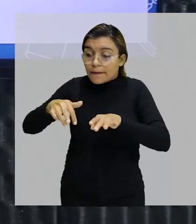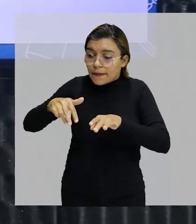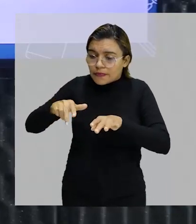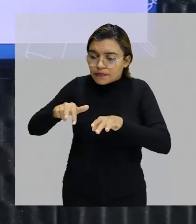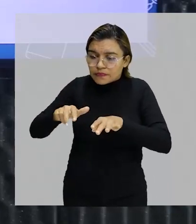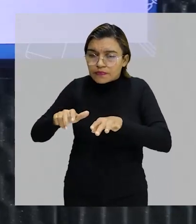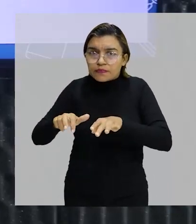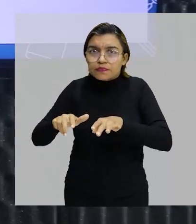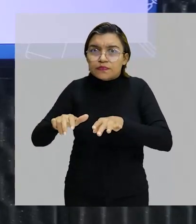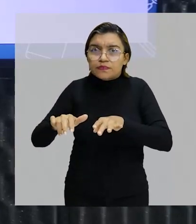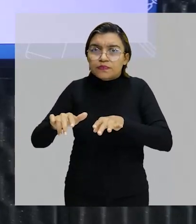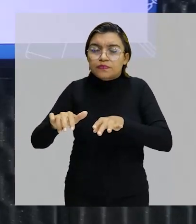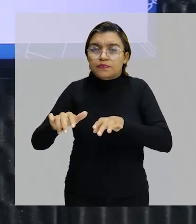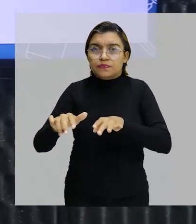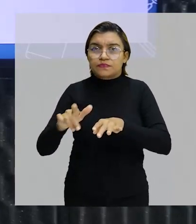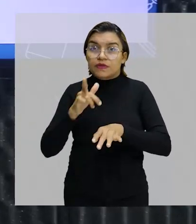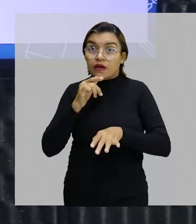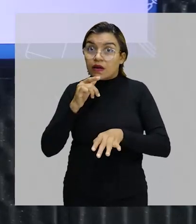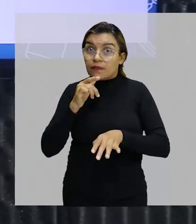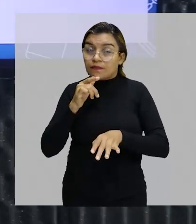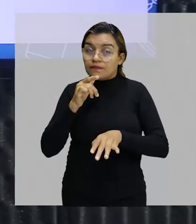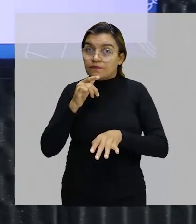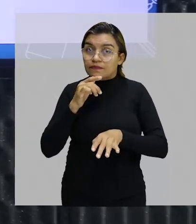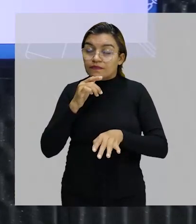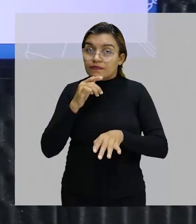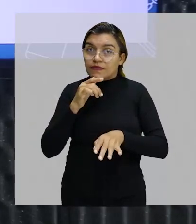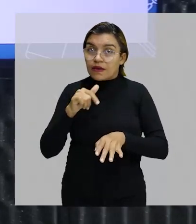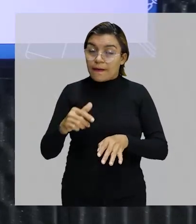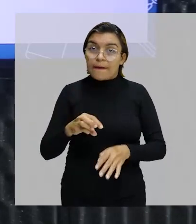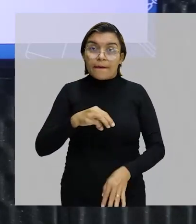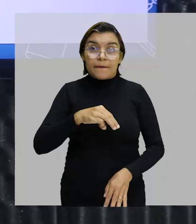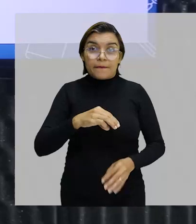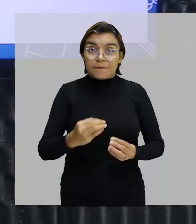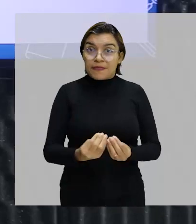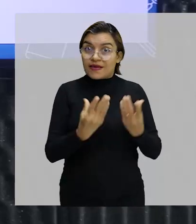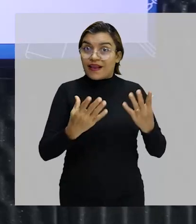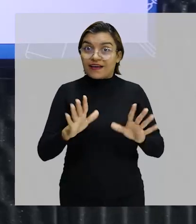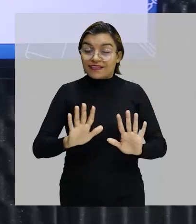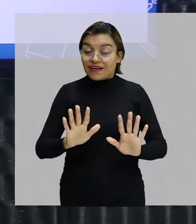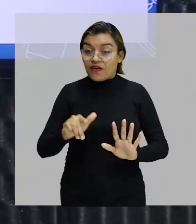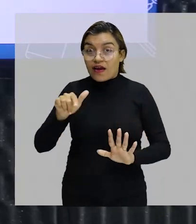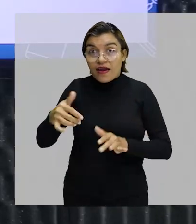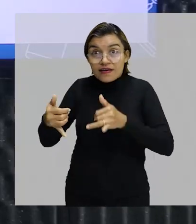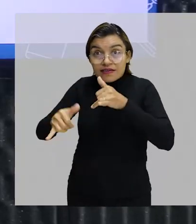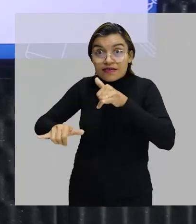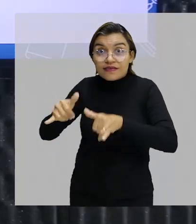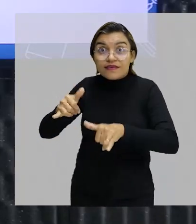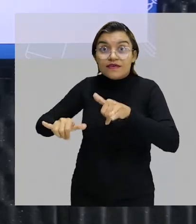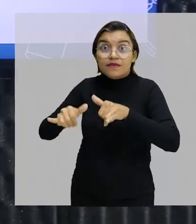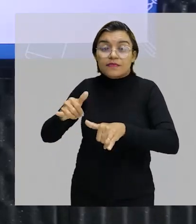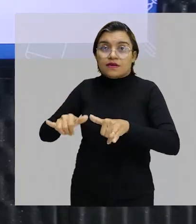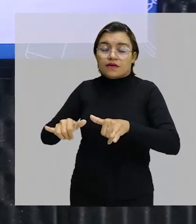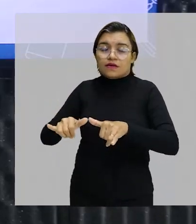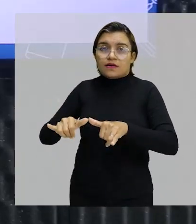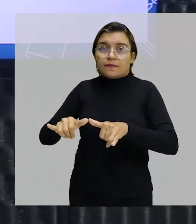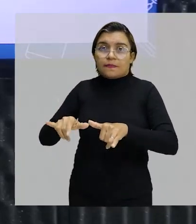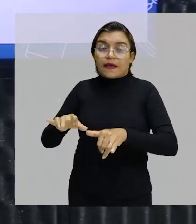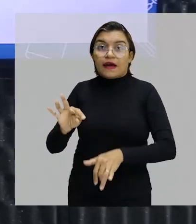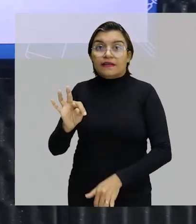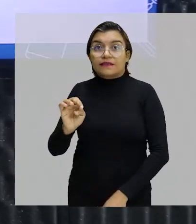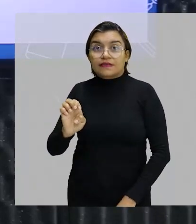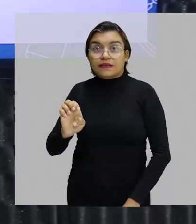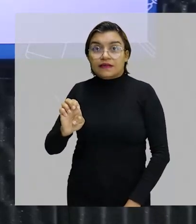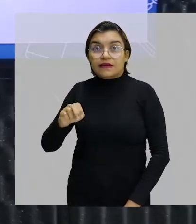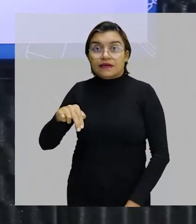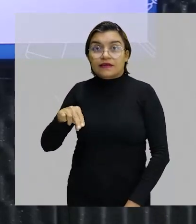água. Tudo bem? Não é milagre. Aí não é um milagre. É química. é a tensão superficial. Ali,